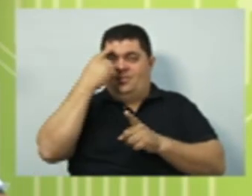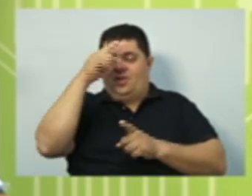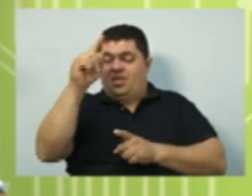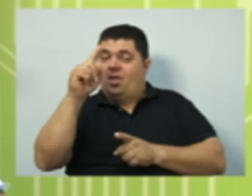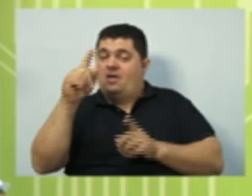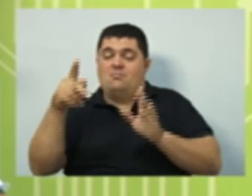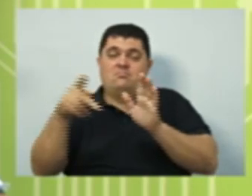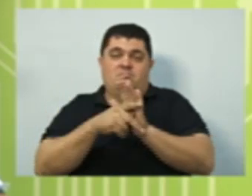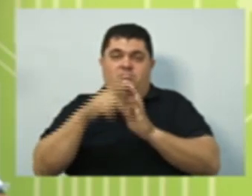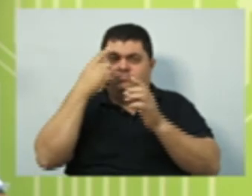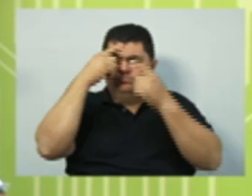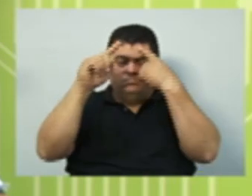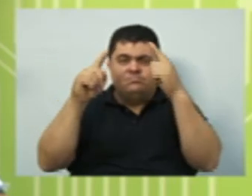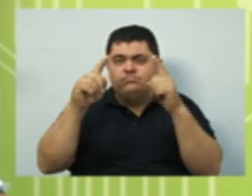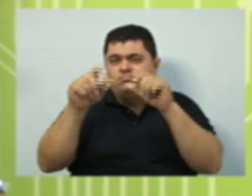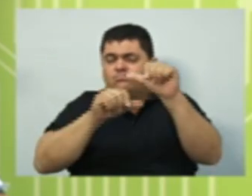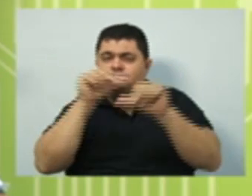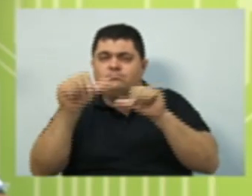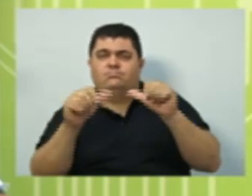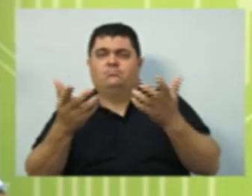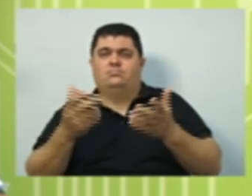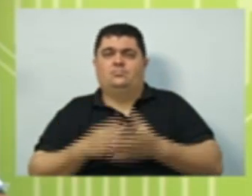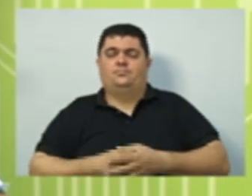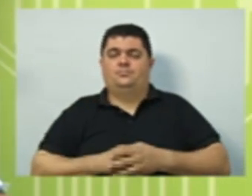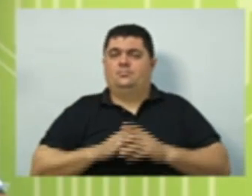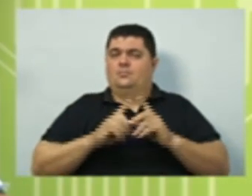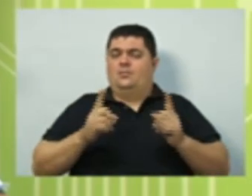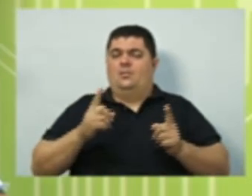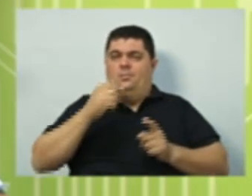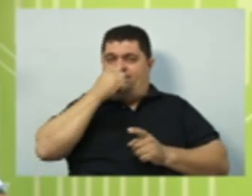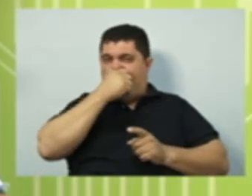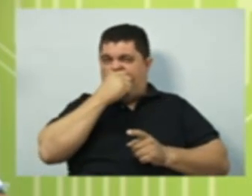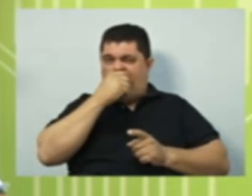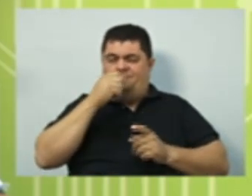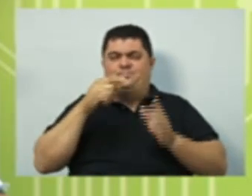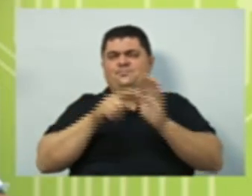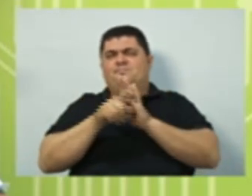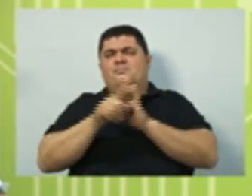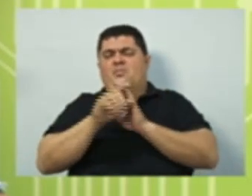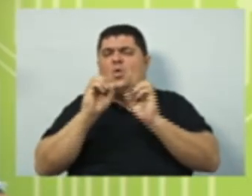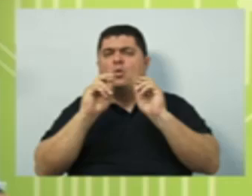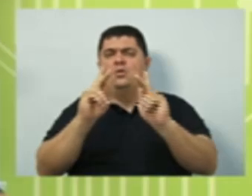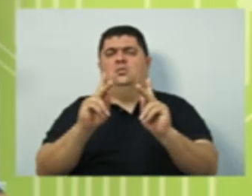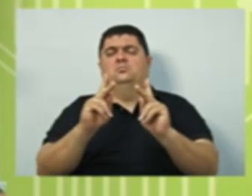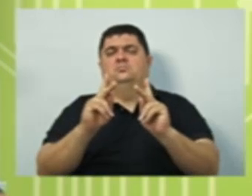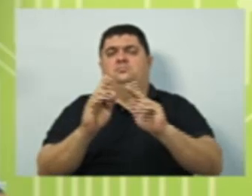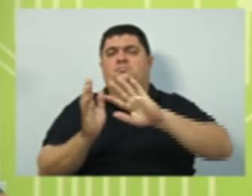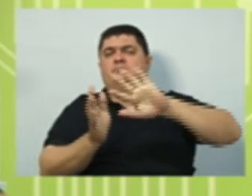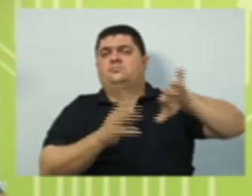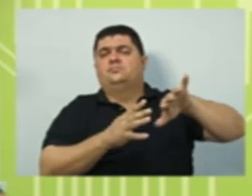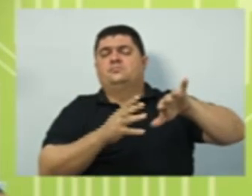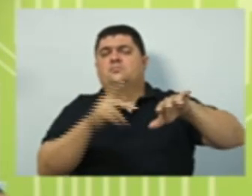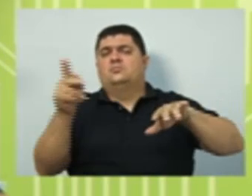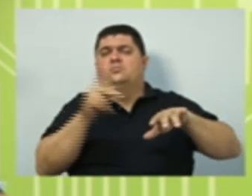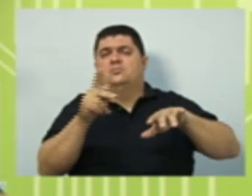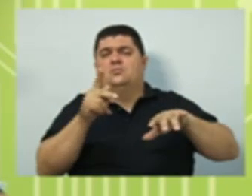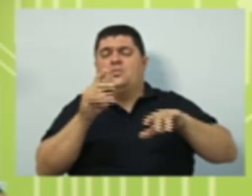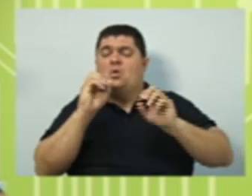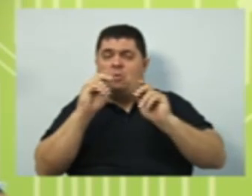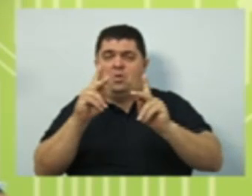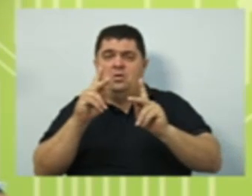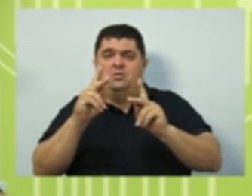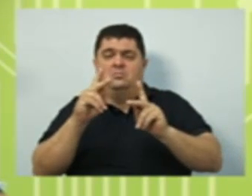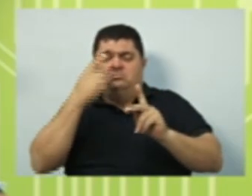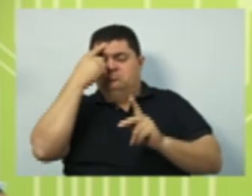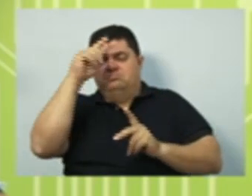ideia, a ideia nos realiza. Agora, a minha questão está, ok, Professor, nós nos realizamos